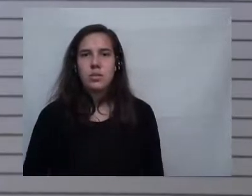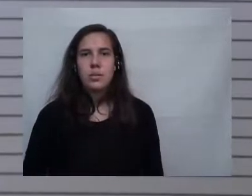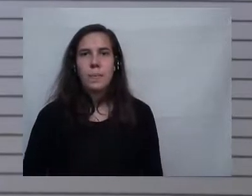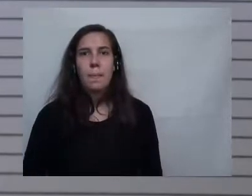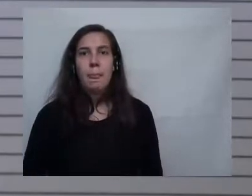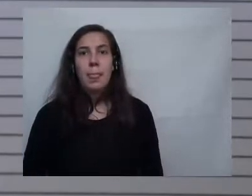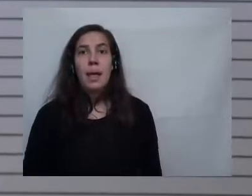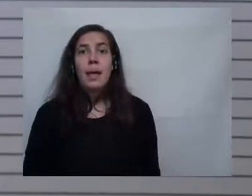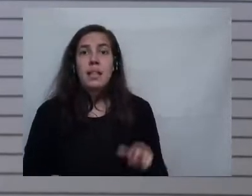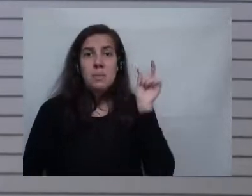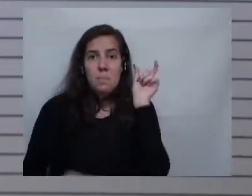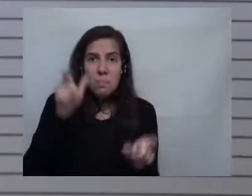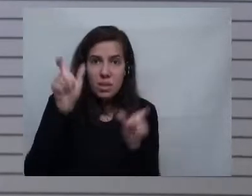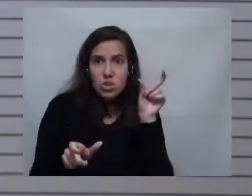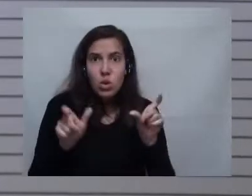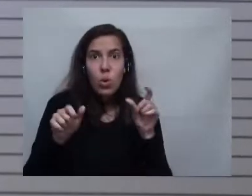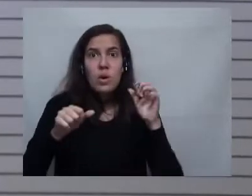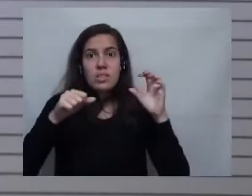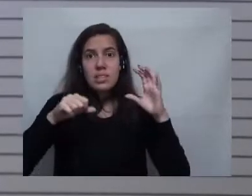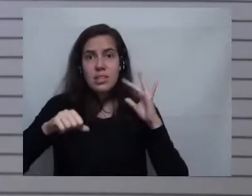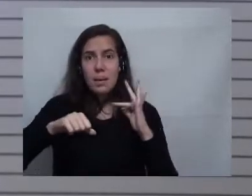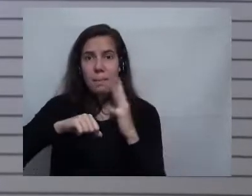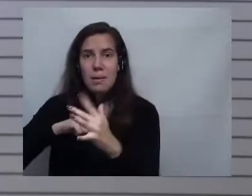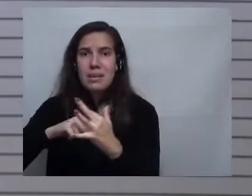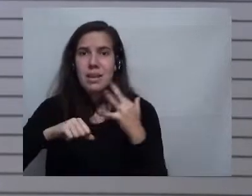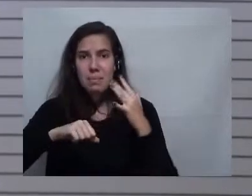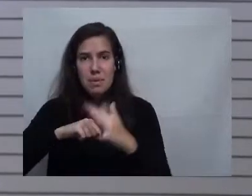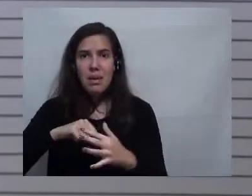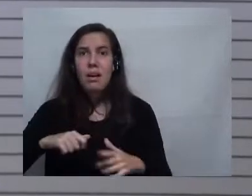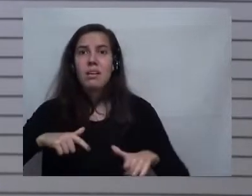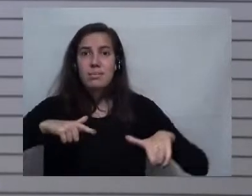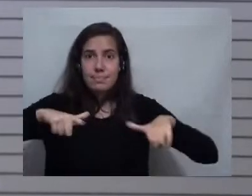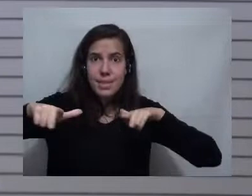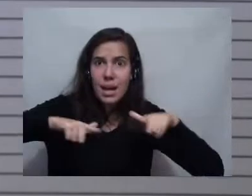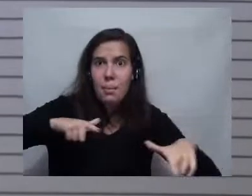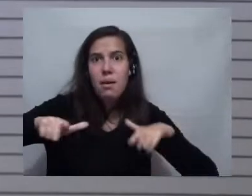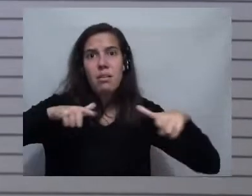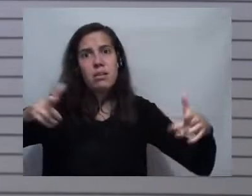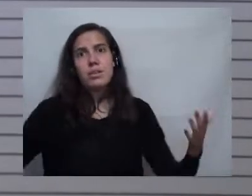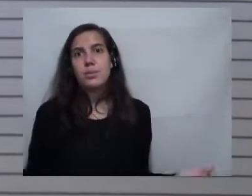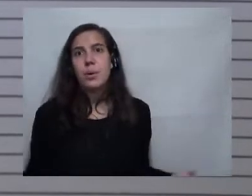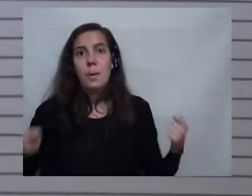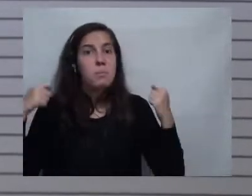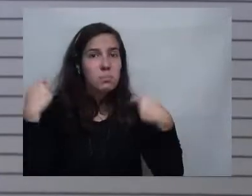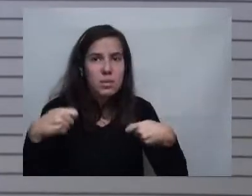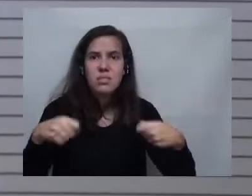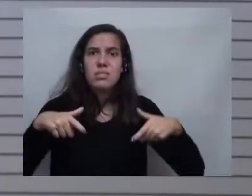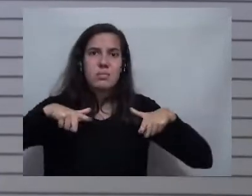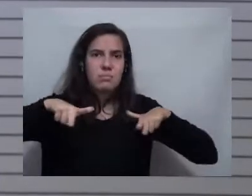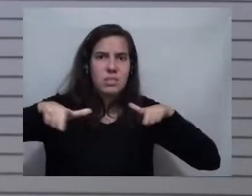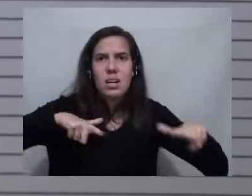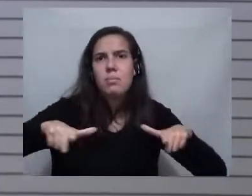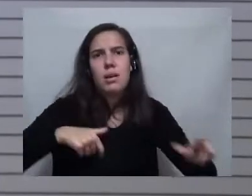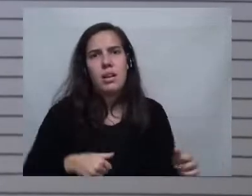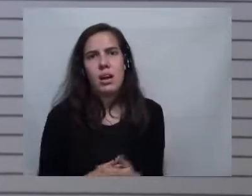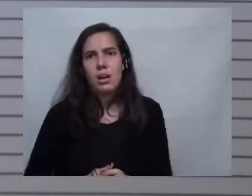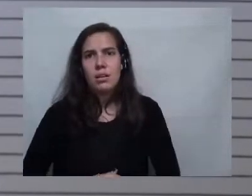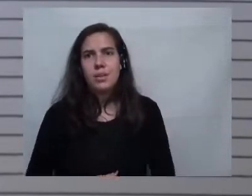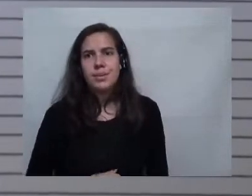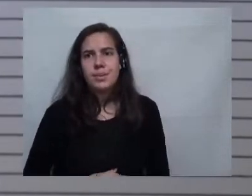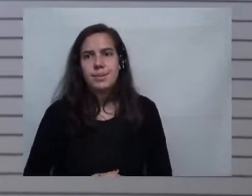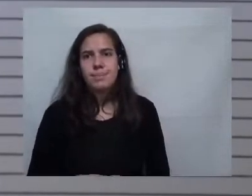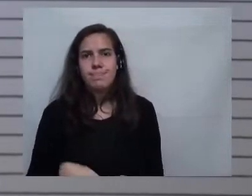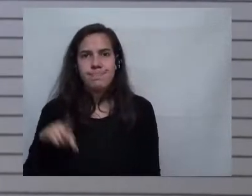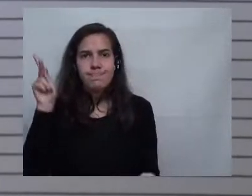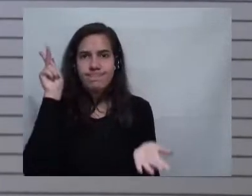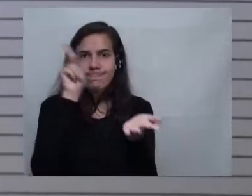trabalhando Oi e eu tenho visto a verdade dessa história toda bom então meu irmão e